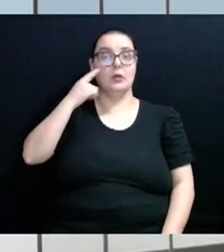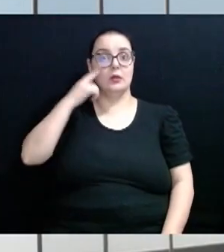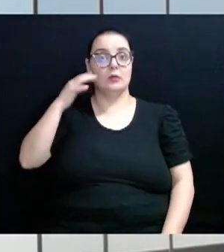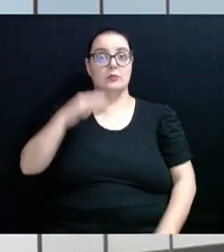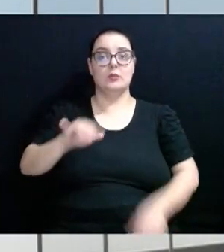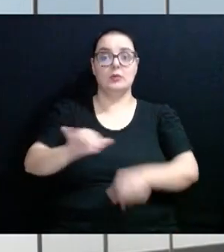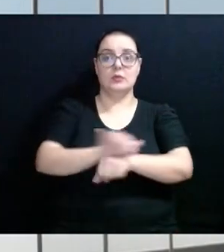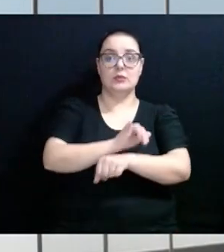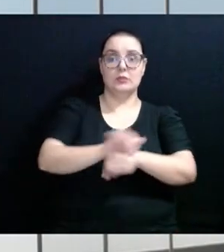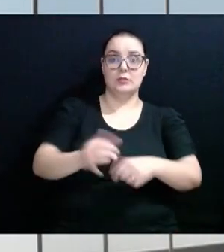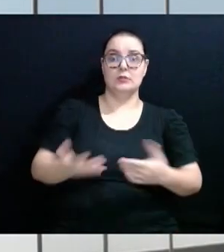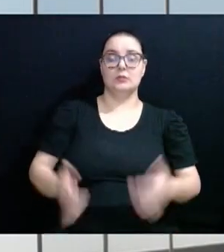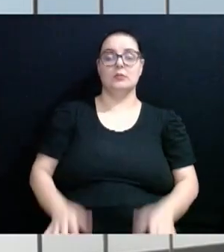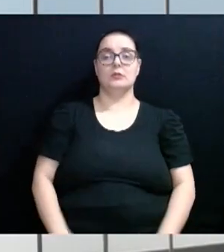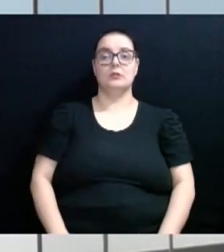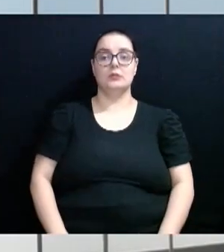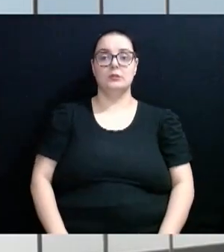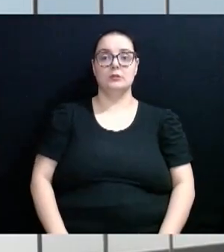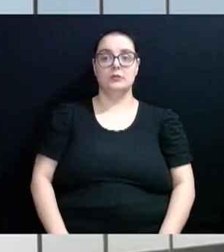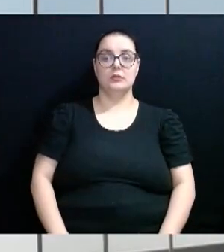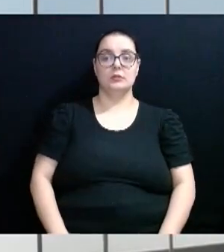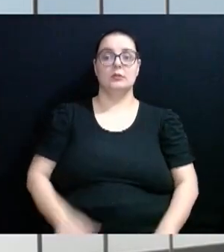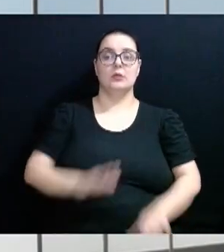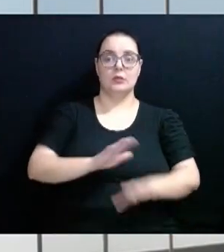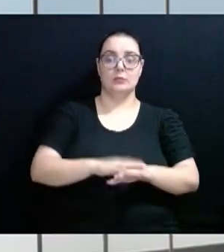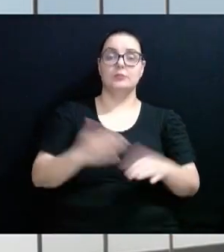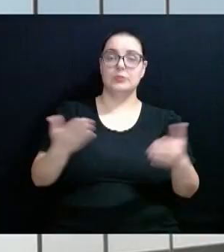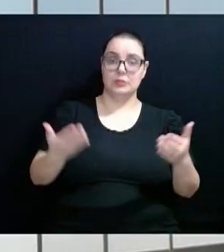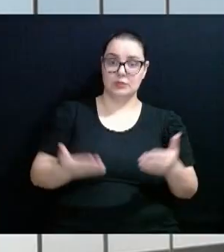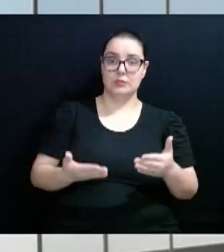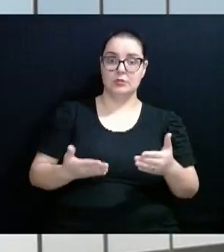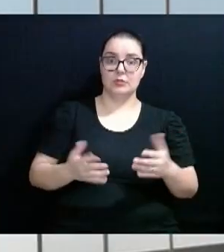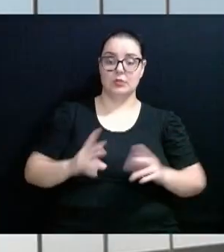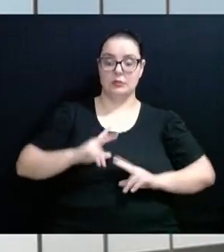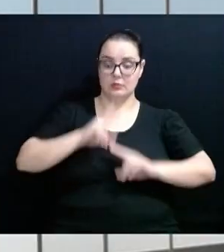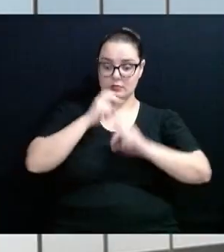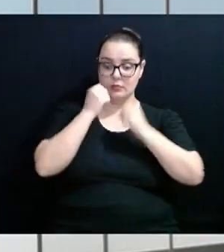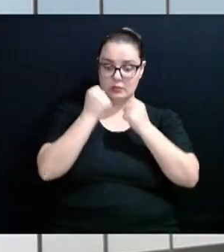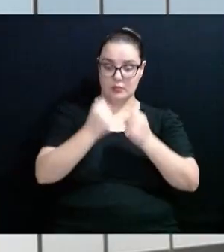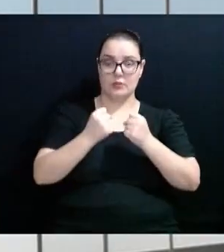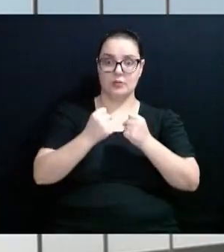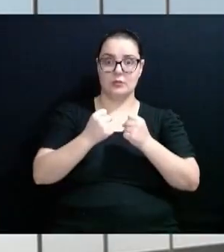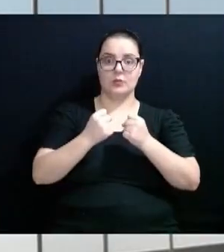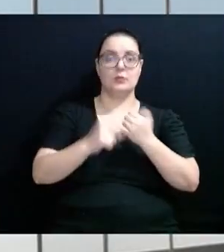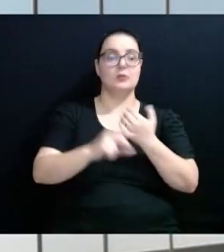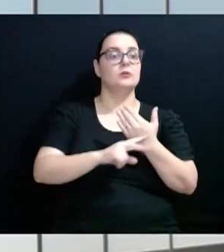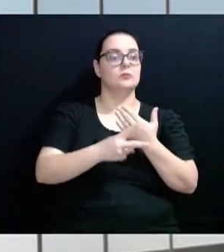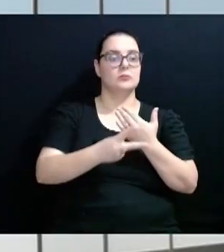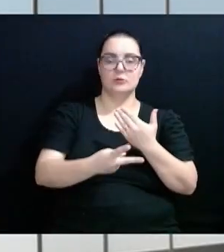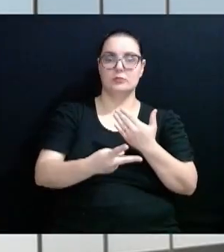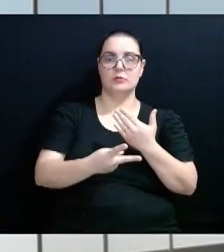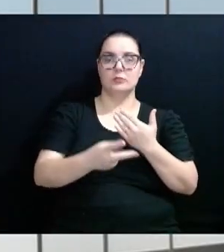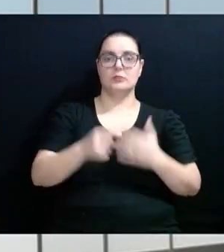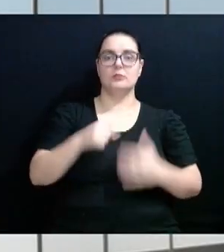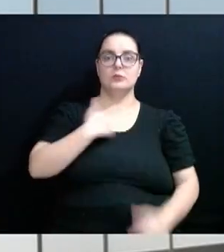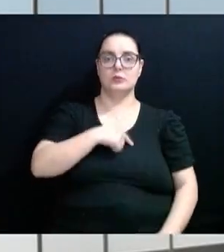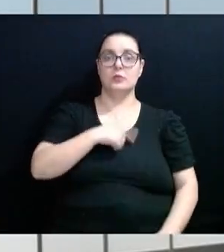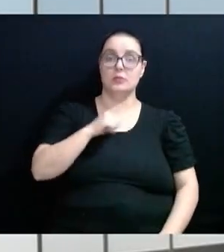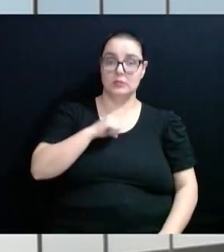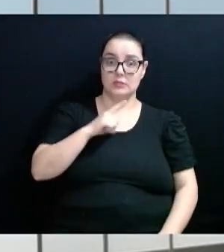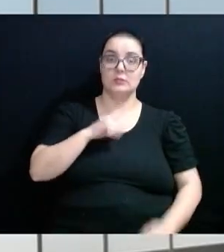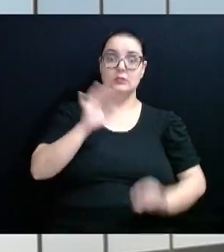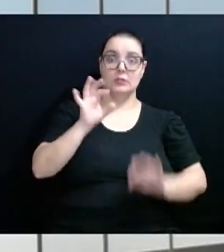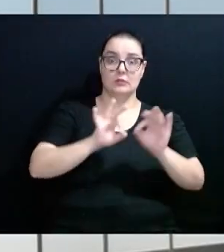né? Quer dizer, a medida agora é forte, vai nos atingir, então nós temos que nos preparar,